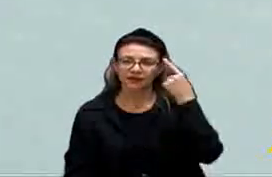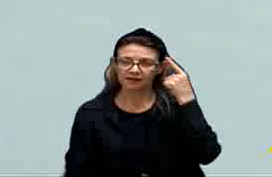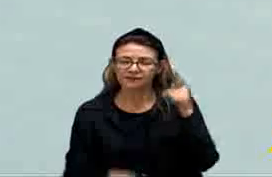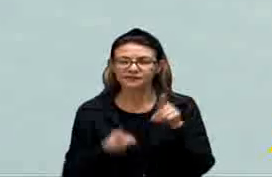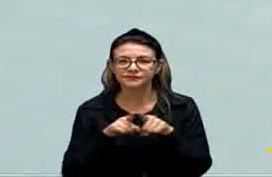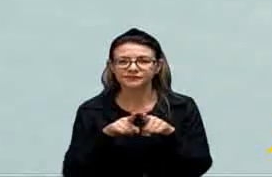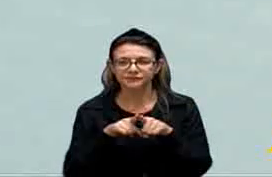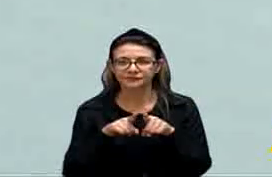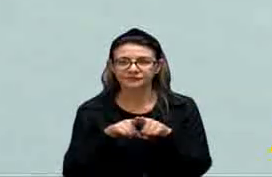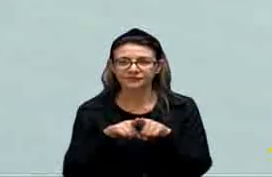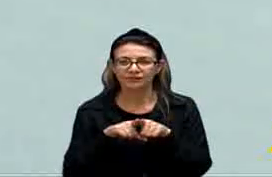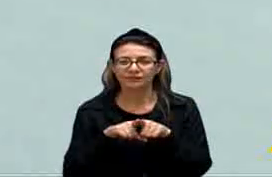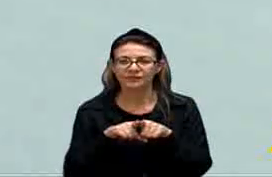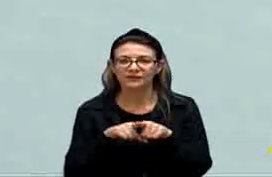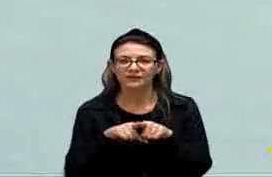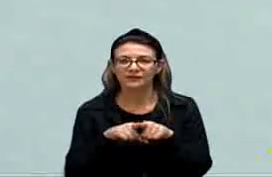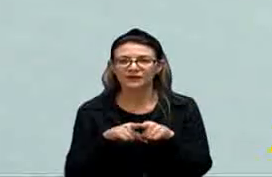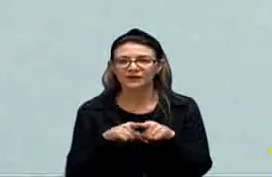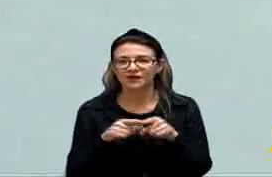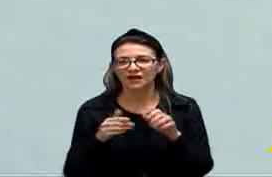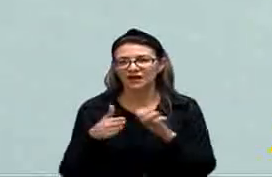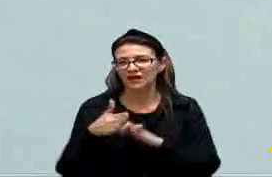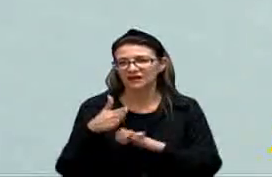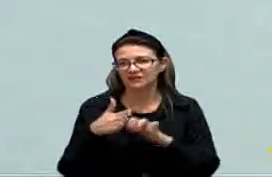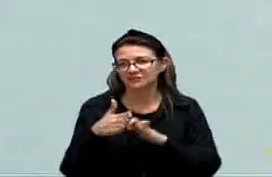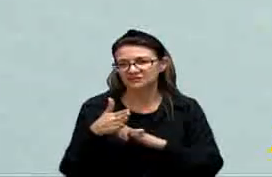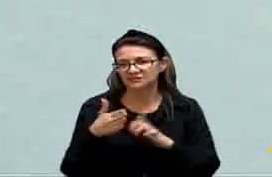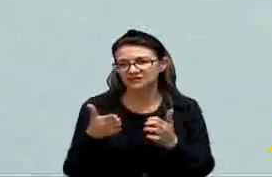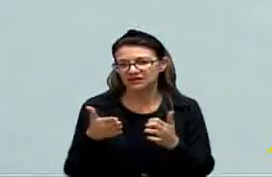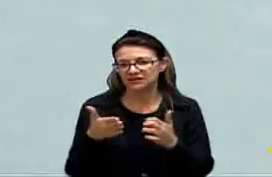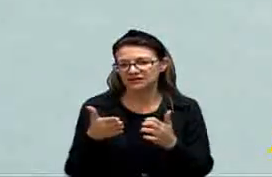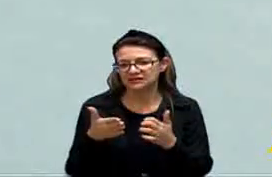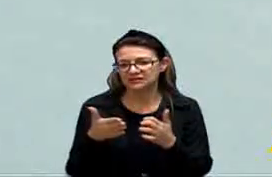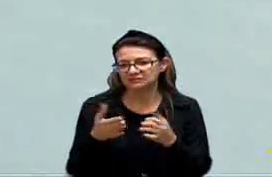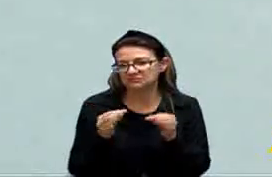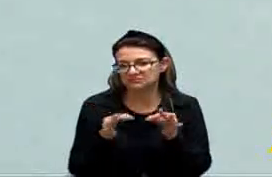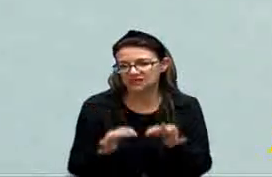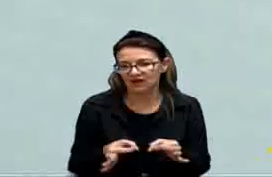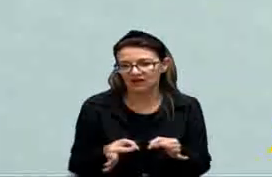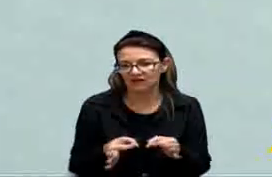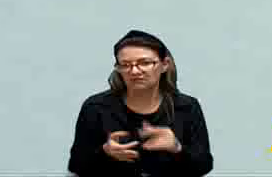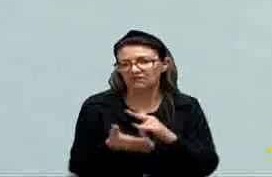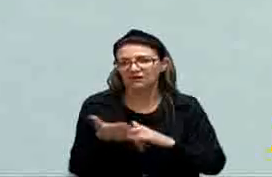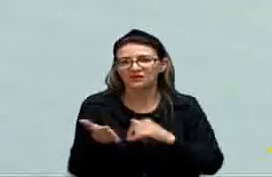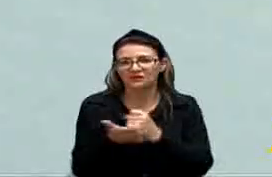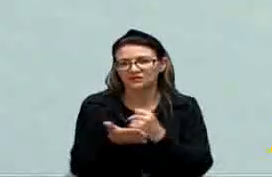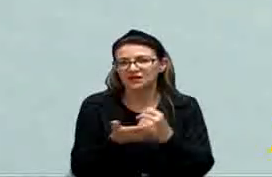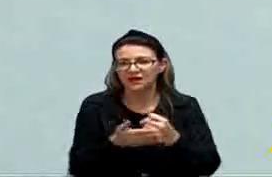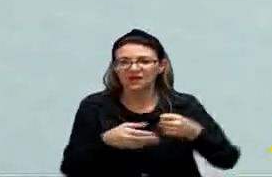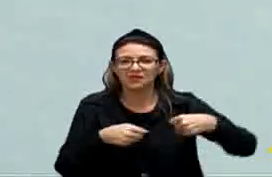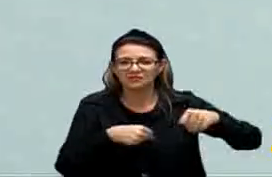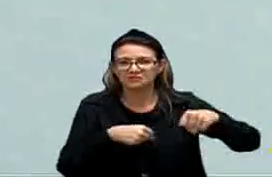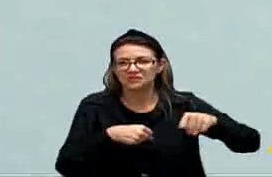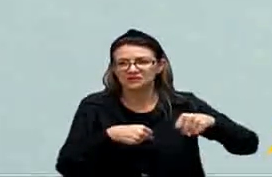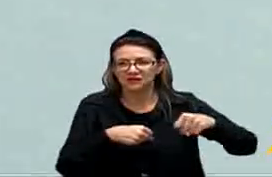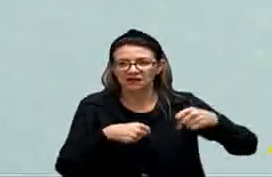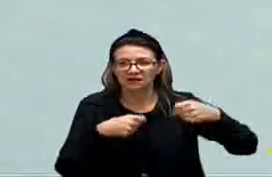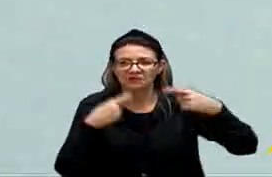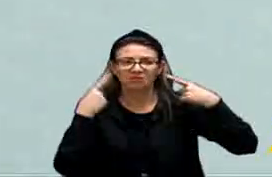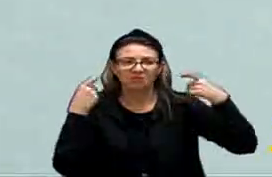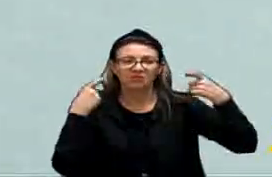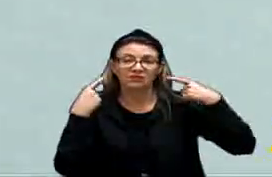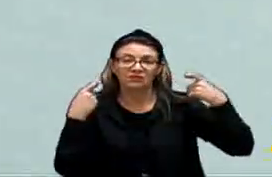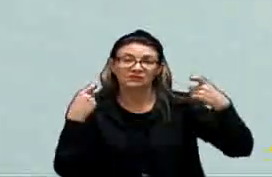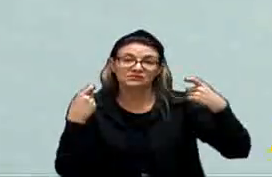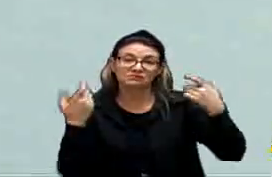também que nenhum empresário contrataria um motociclista um motoqueiro que fizesse um barulho dentro de um condomínio